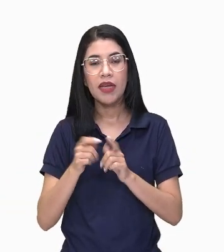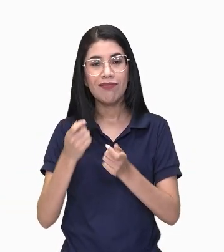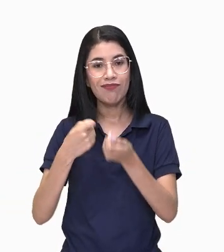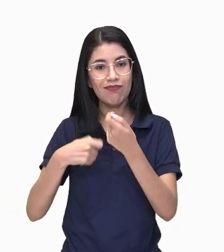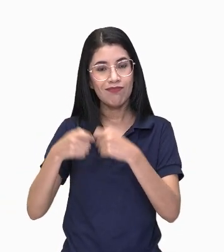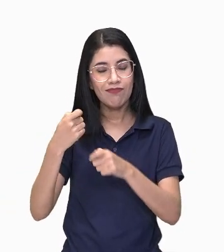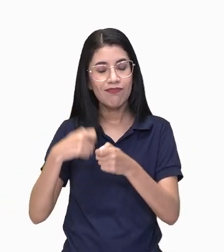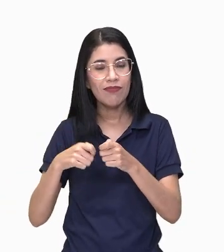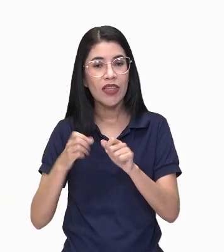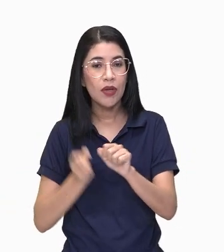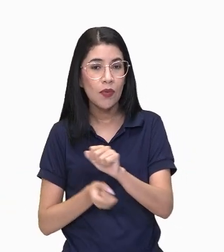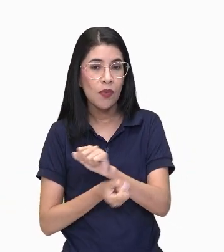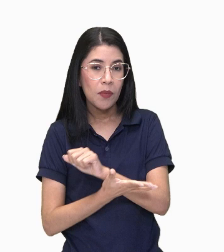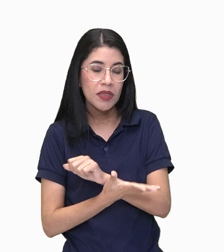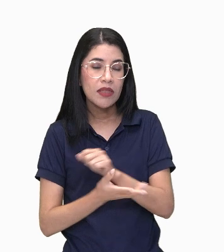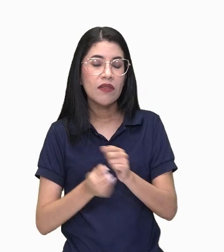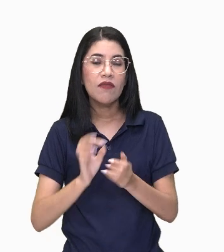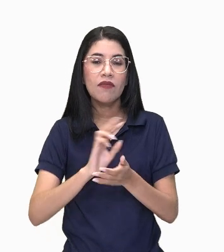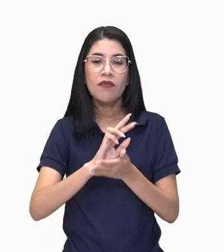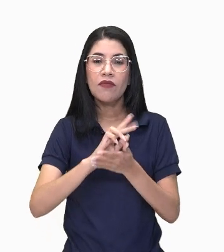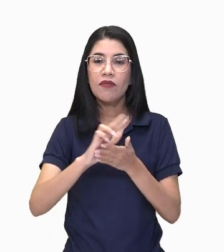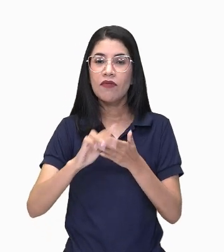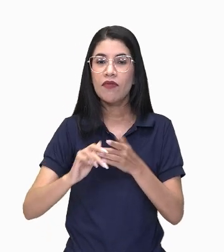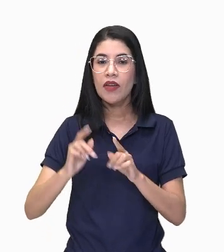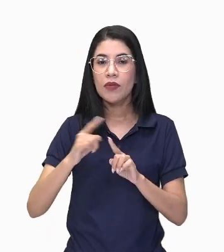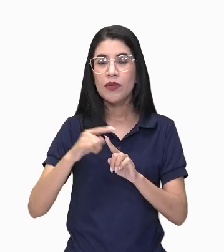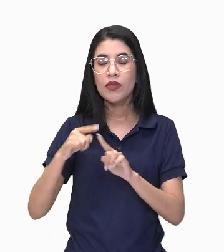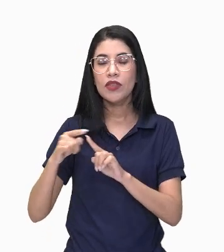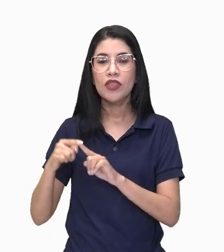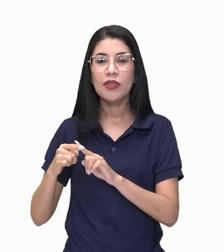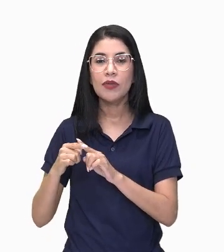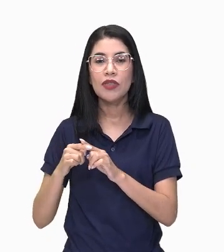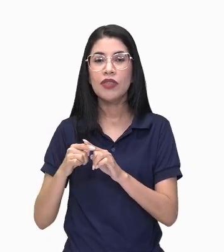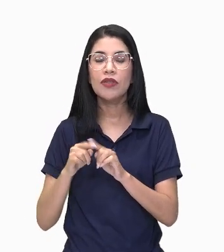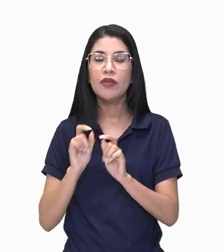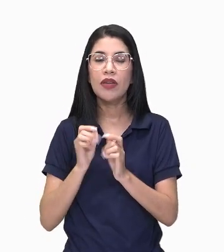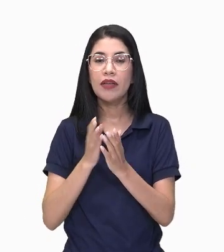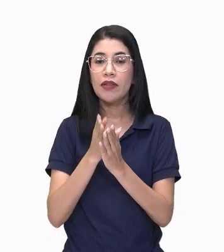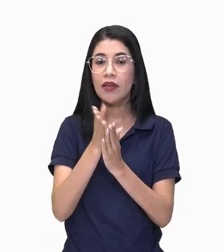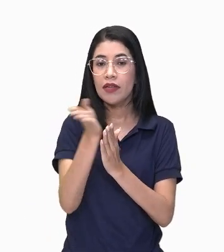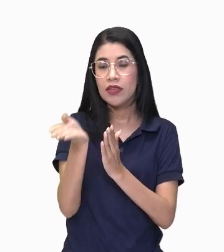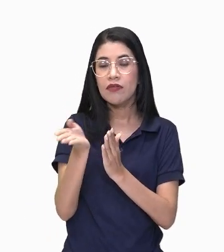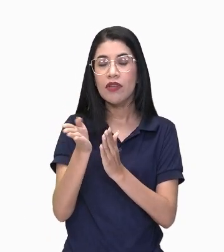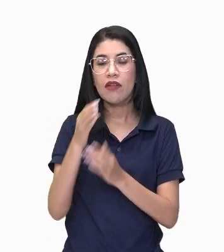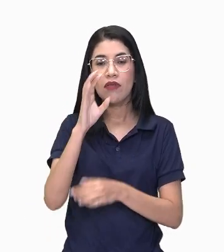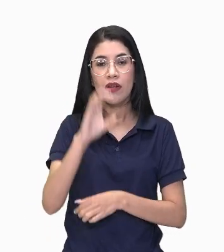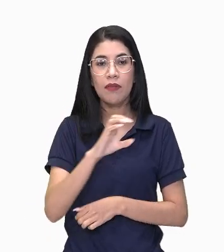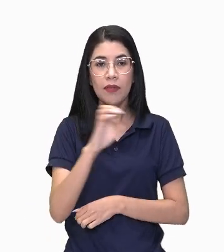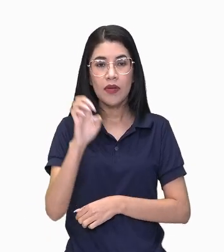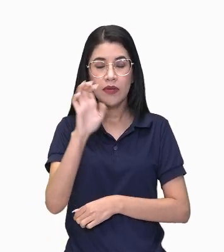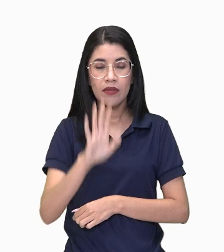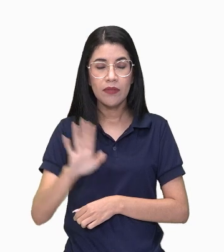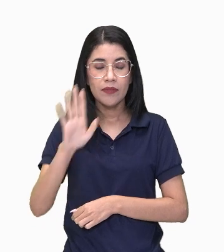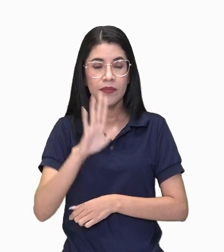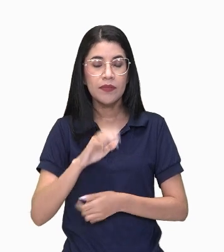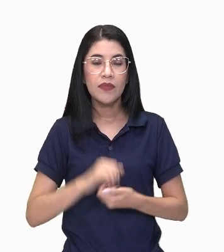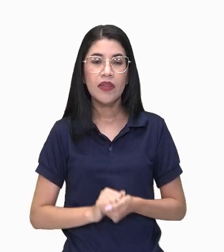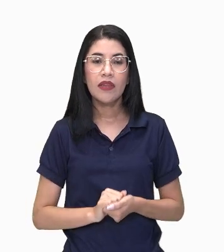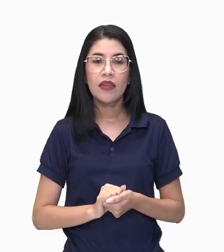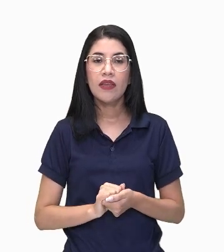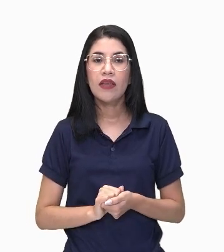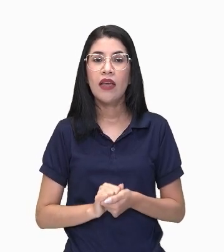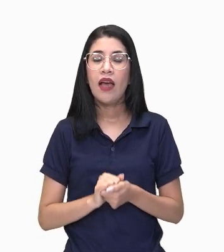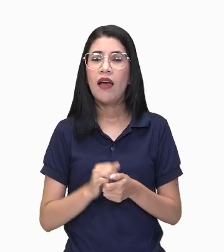corrupção e todo tipo de desvio comum na Igreja Católica na Europa. Muito se criticava